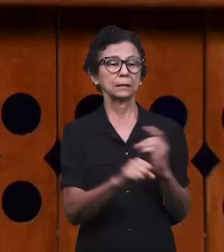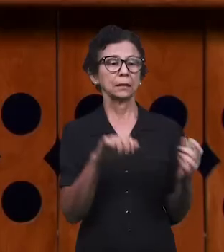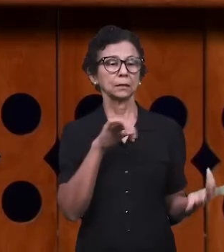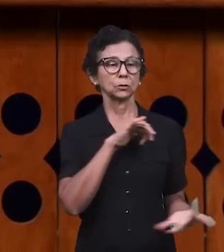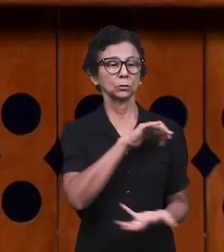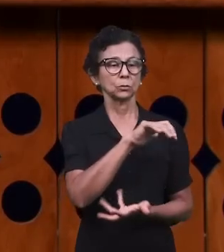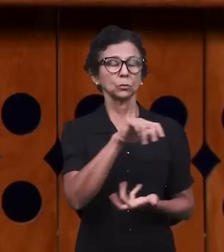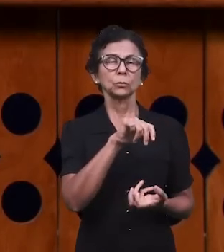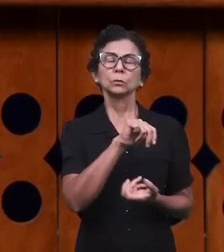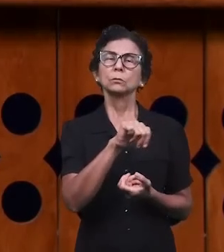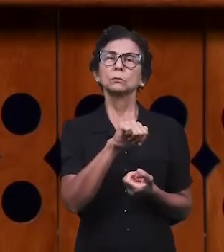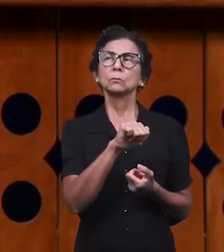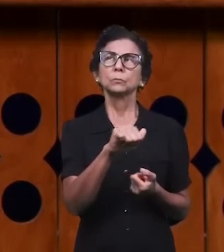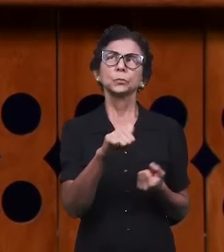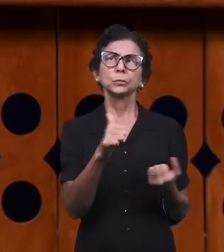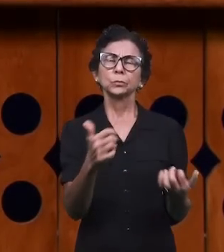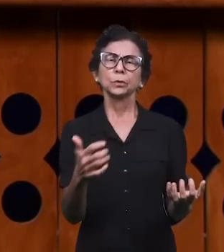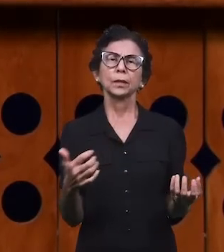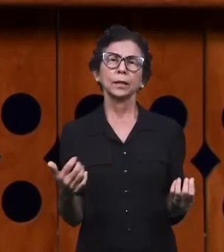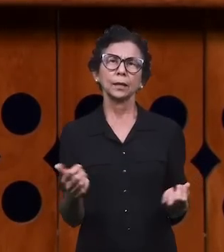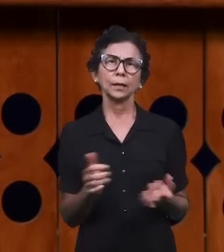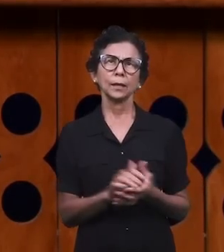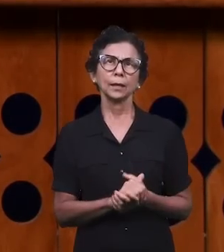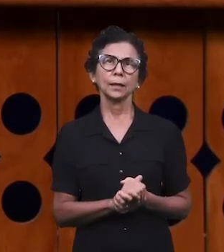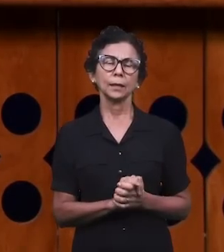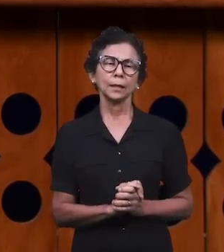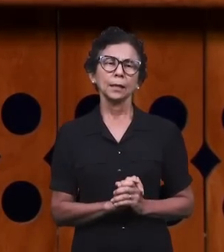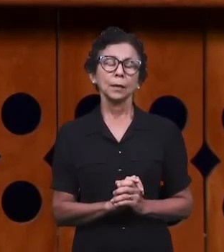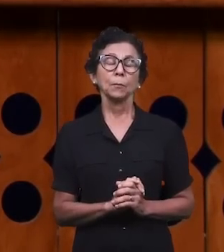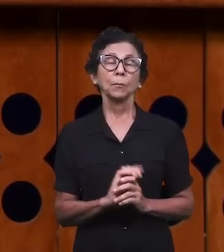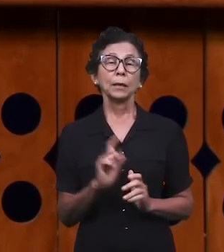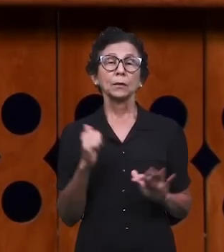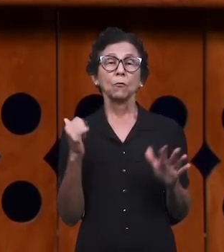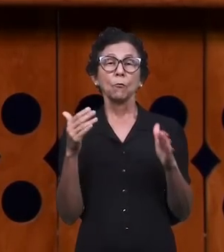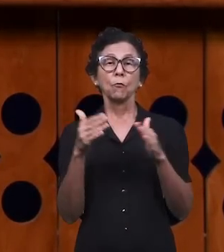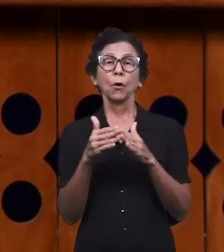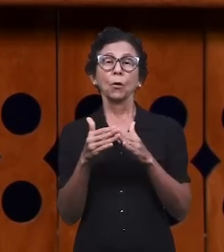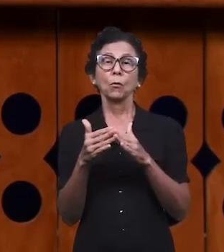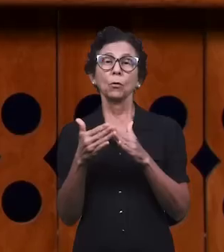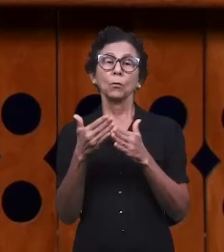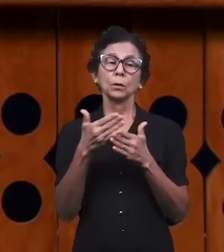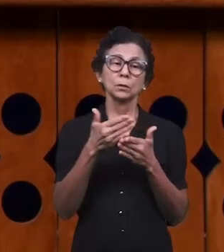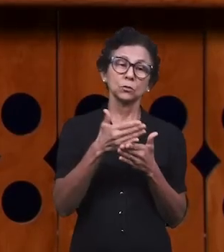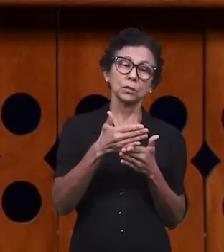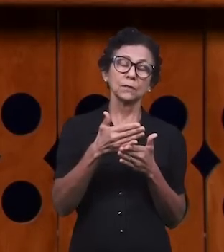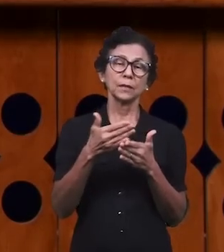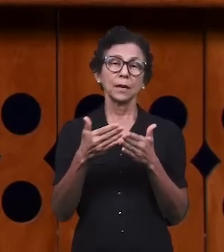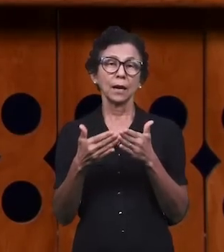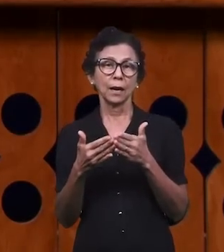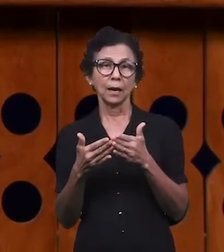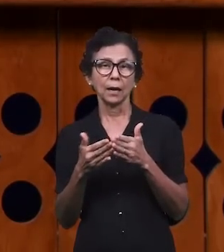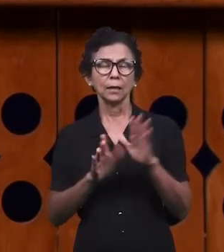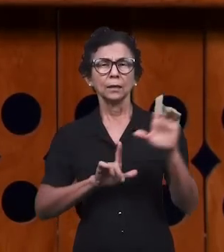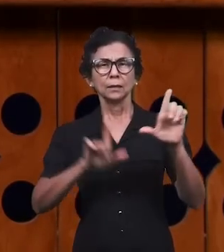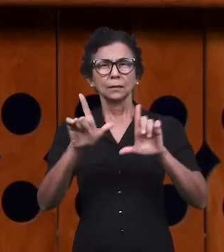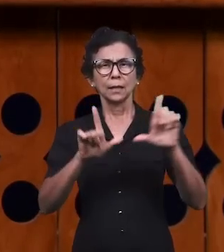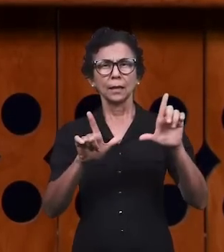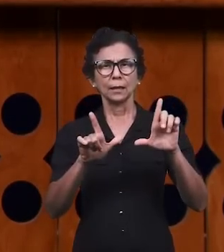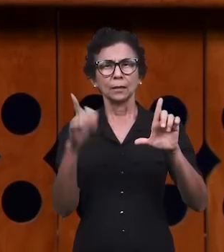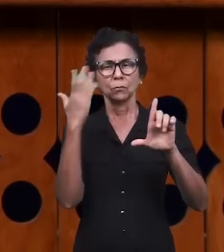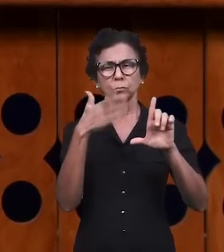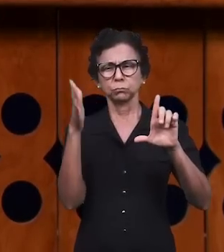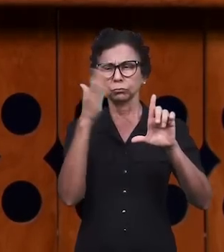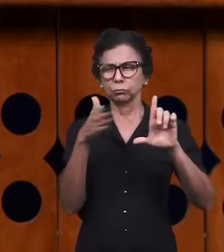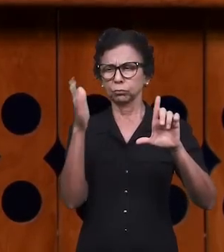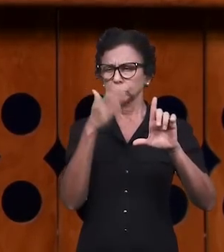que nós não tenhamos um foco. E então a tela é muito rápido, passa